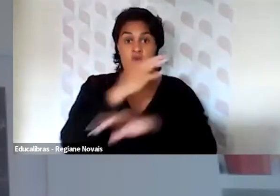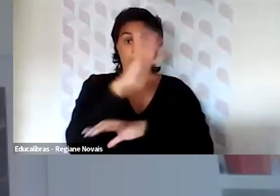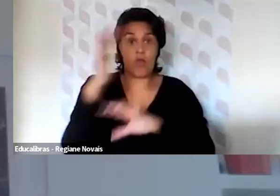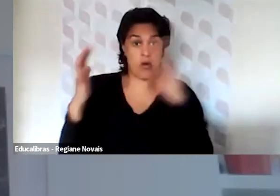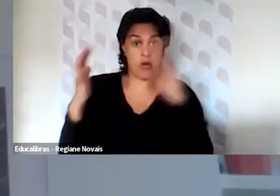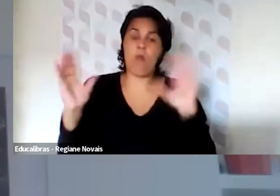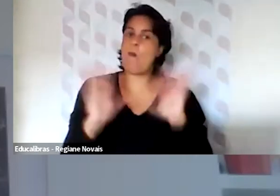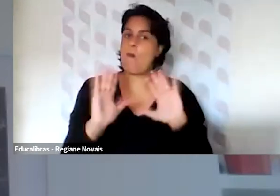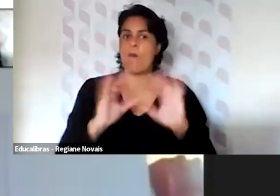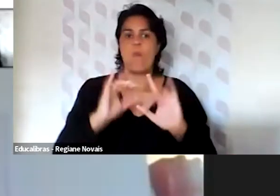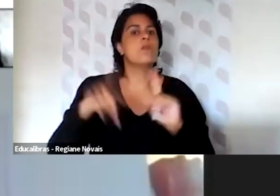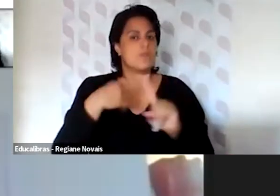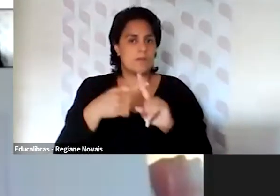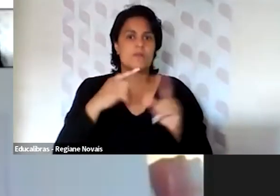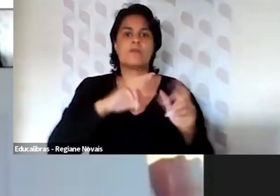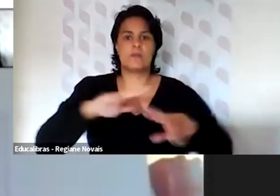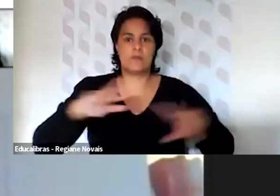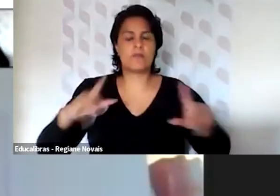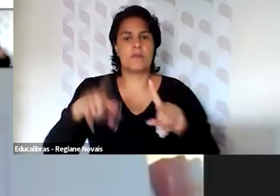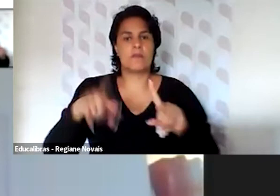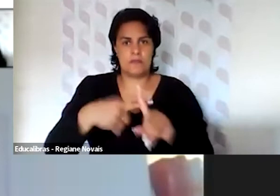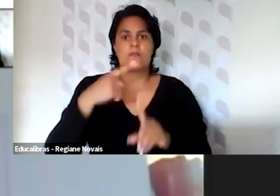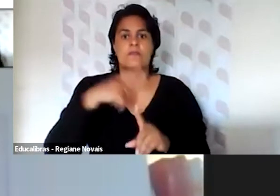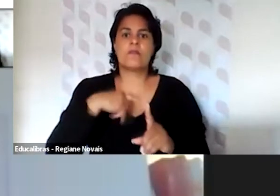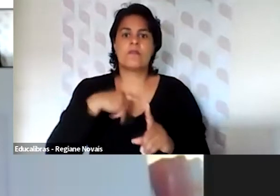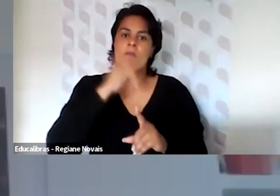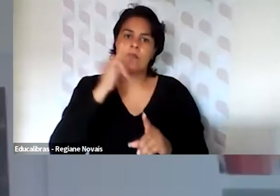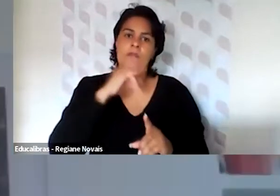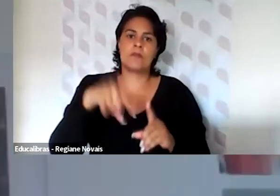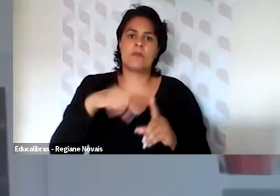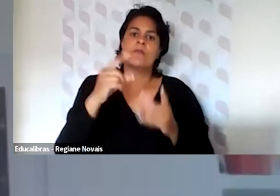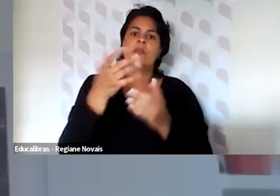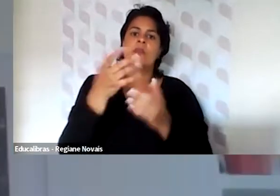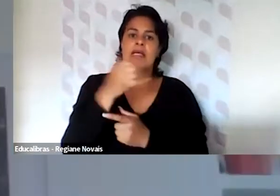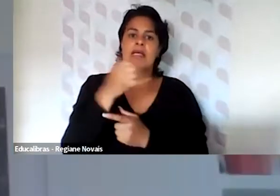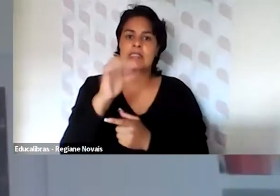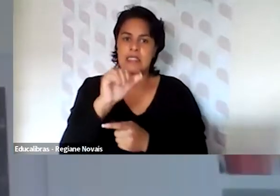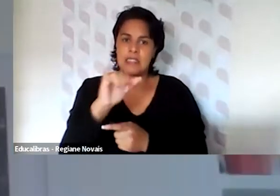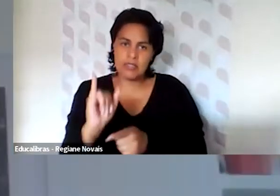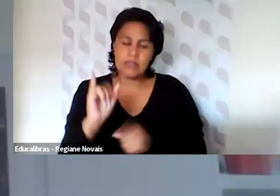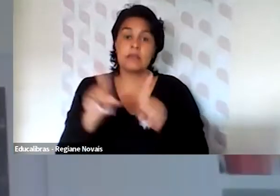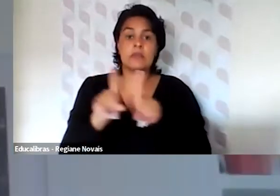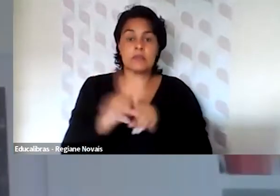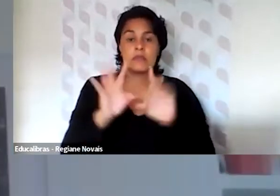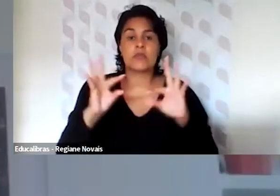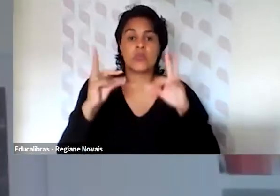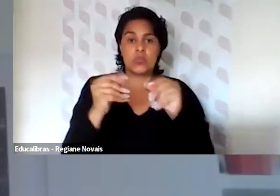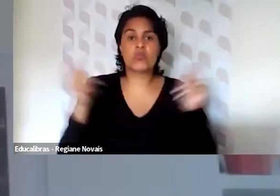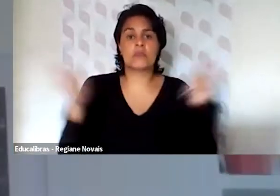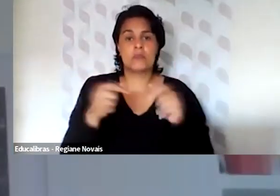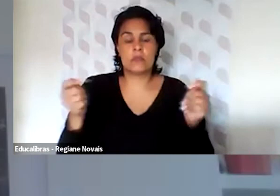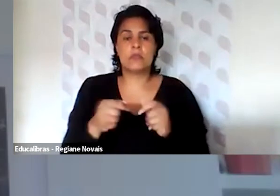mundo, para que, como foi feito no caminho do açaí e de outros insumos da biodiversidade da Amazônia, a gente possa expandir muito